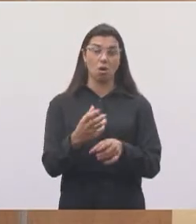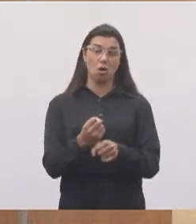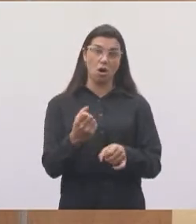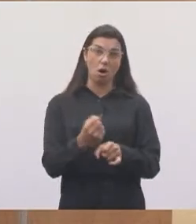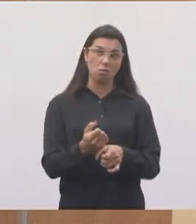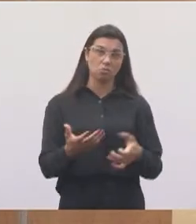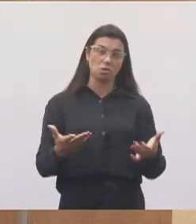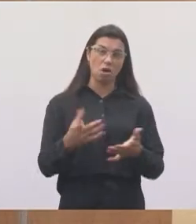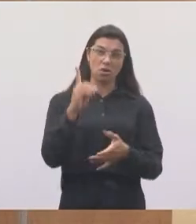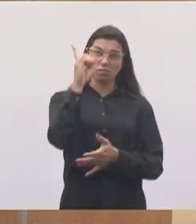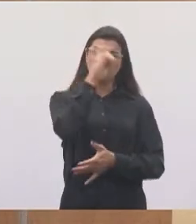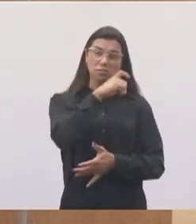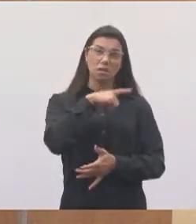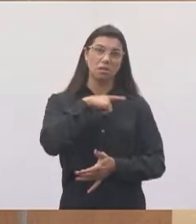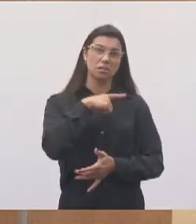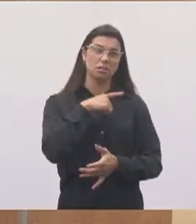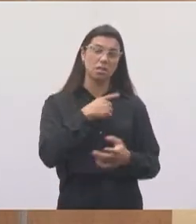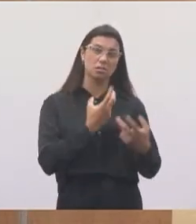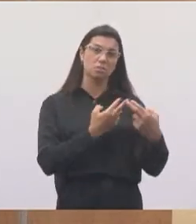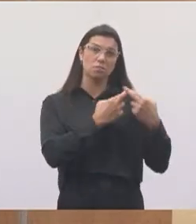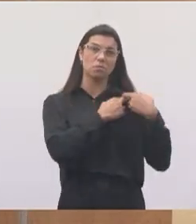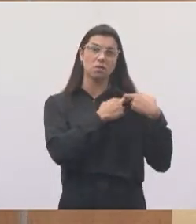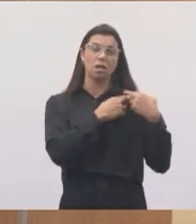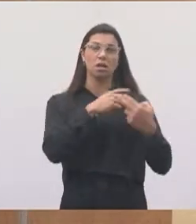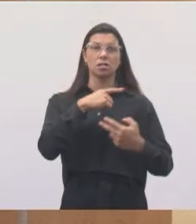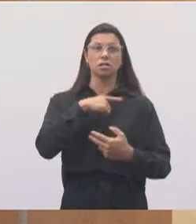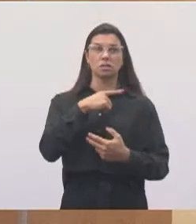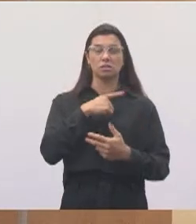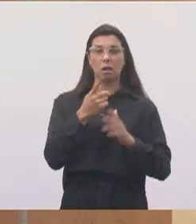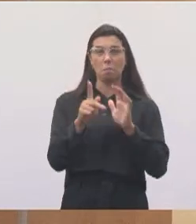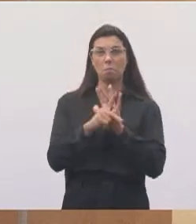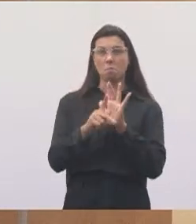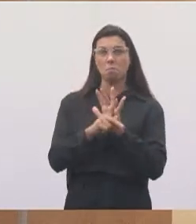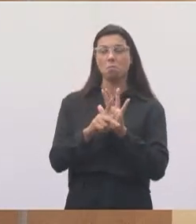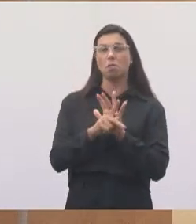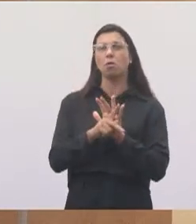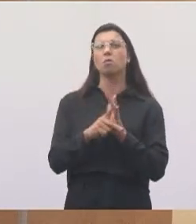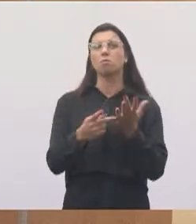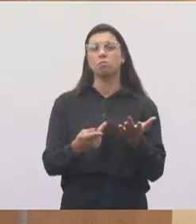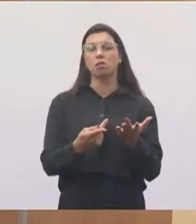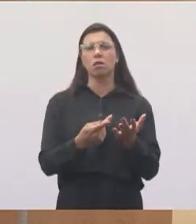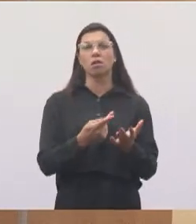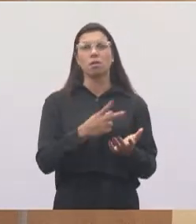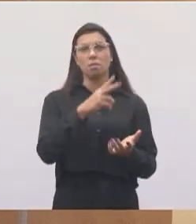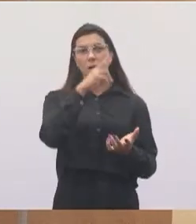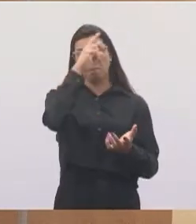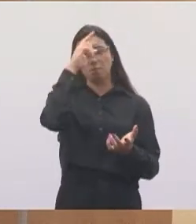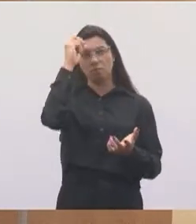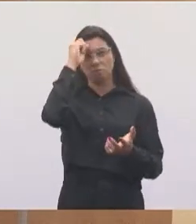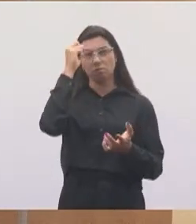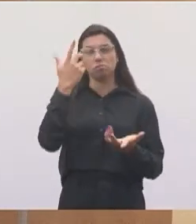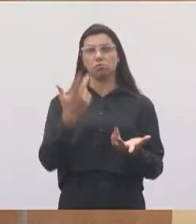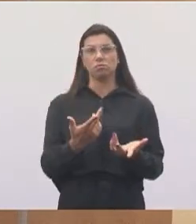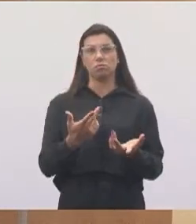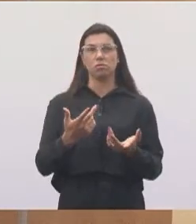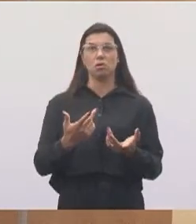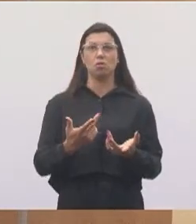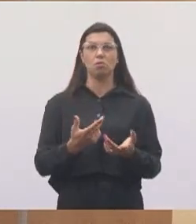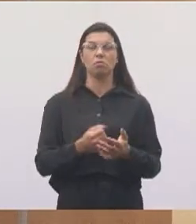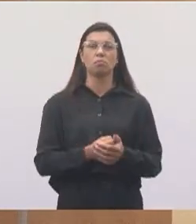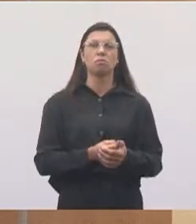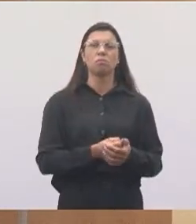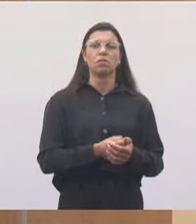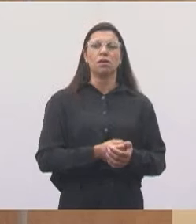atuarial de responsabilidade somente patronal, mostrando-se insuficiente para a cobertura do